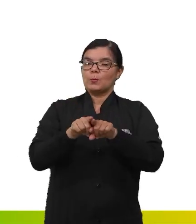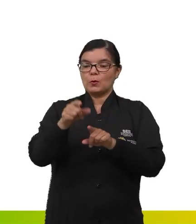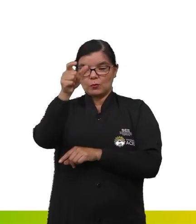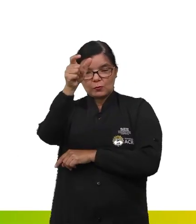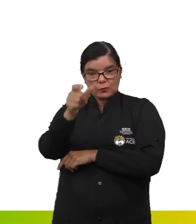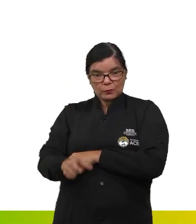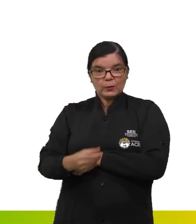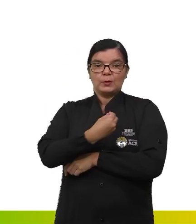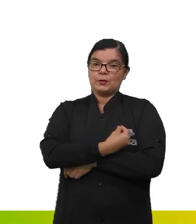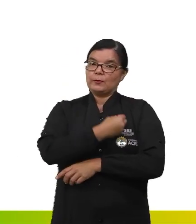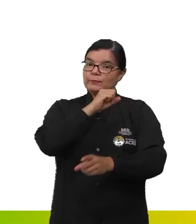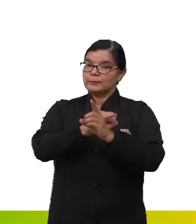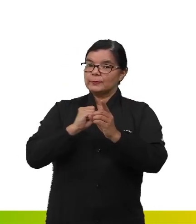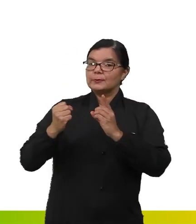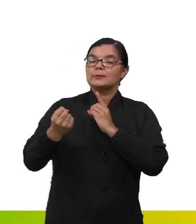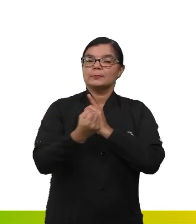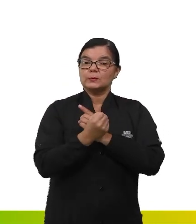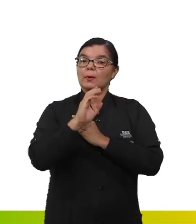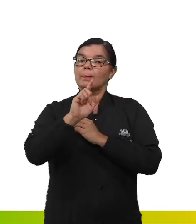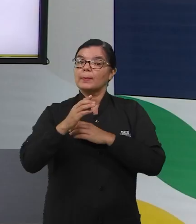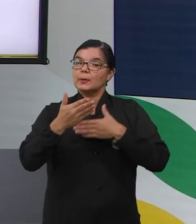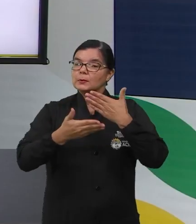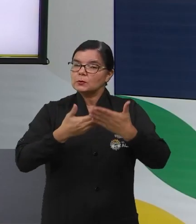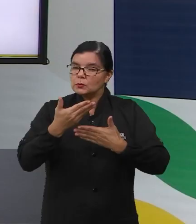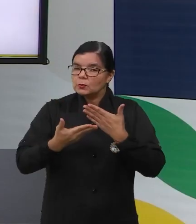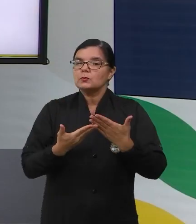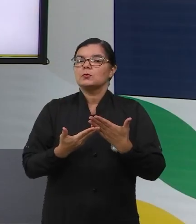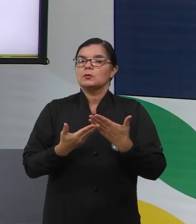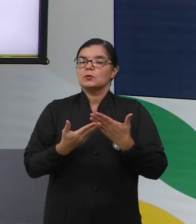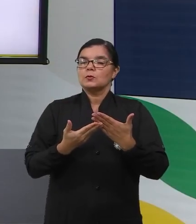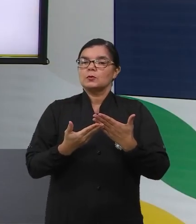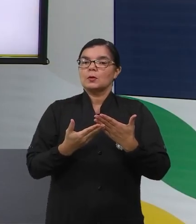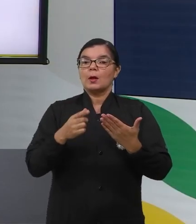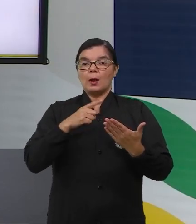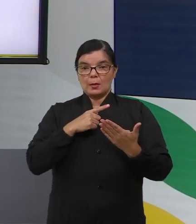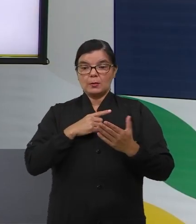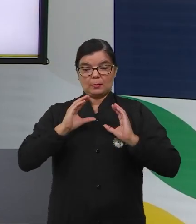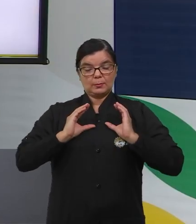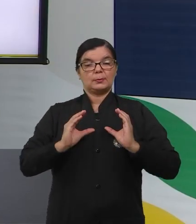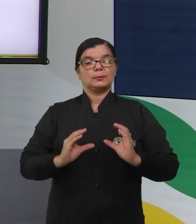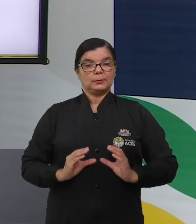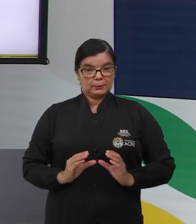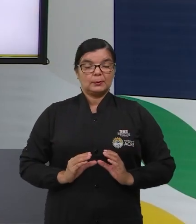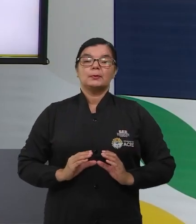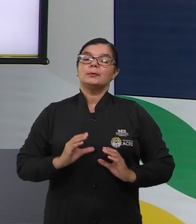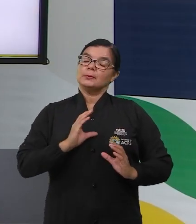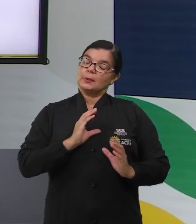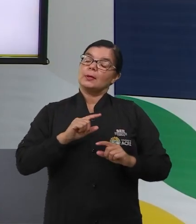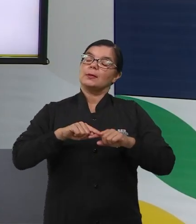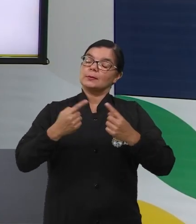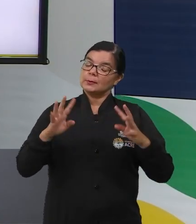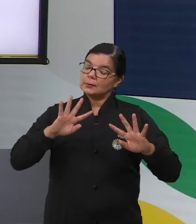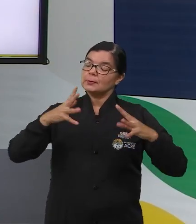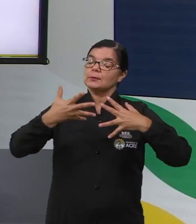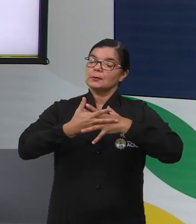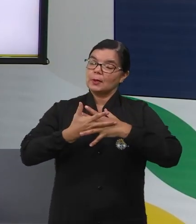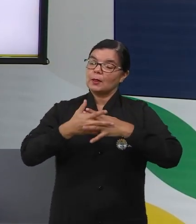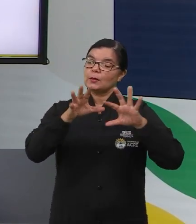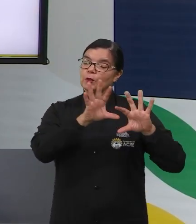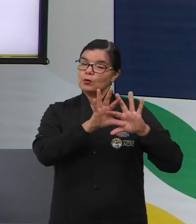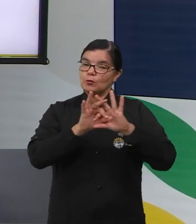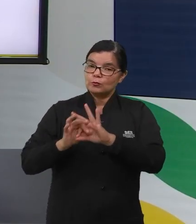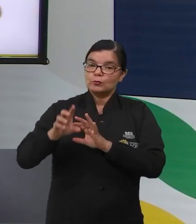indivíduo que vive em sociedade. A partir do momento que você exerce ali a sua cidadania, você está ali dentro desse contexto